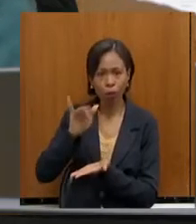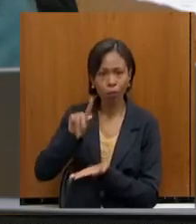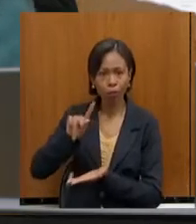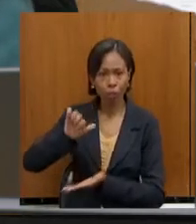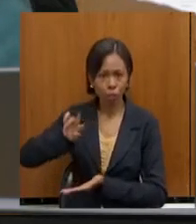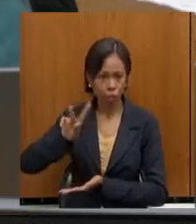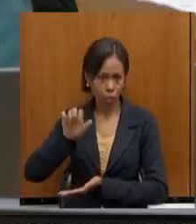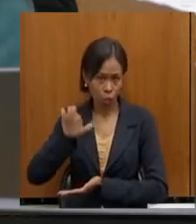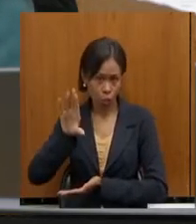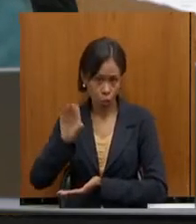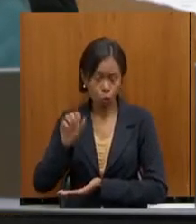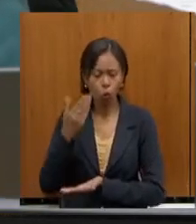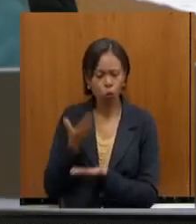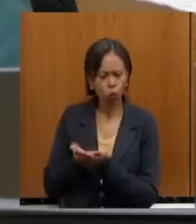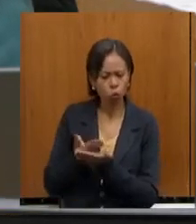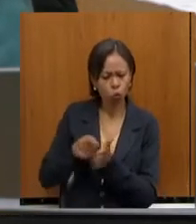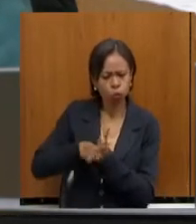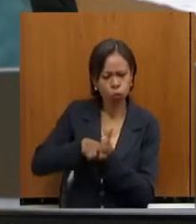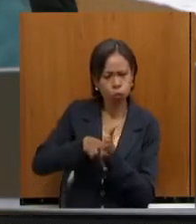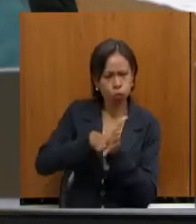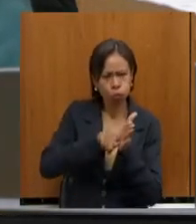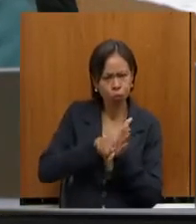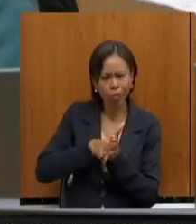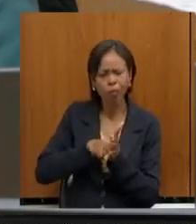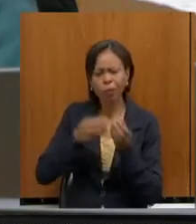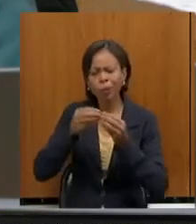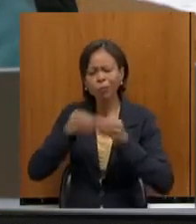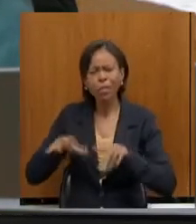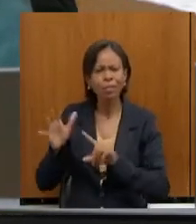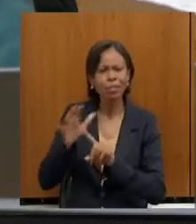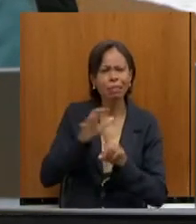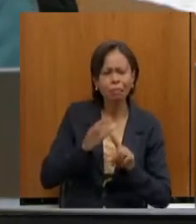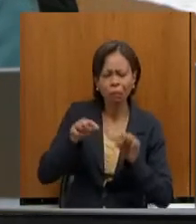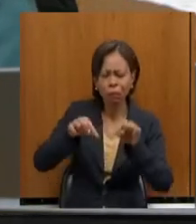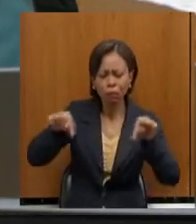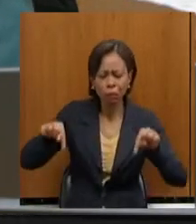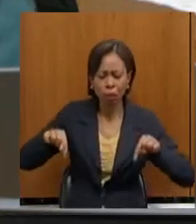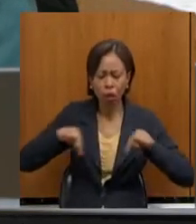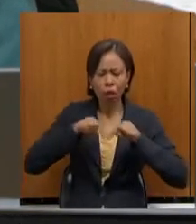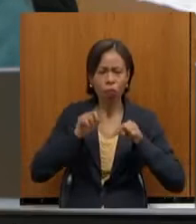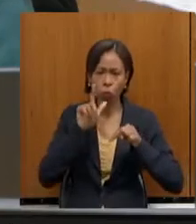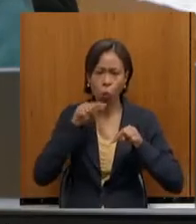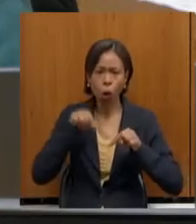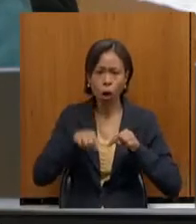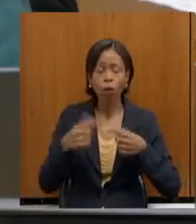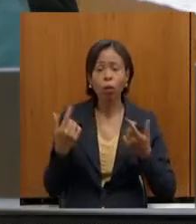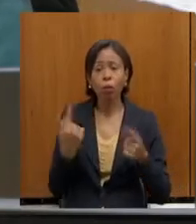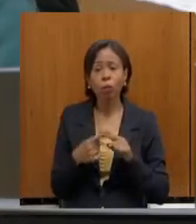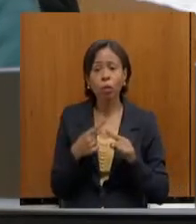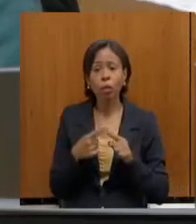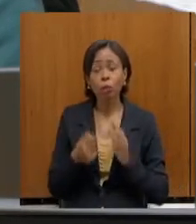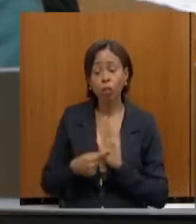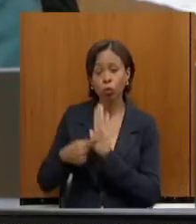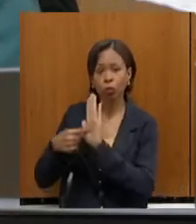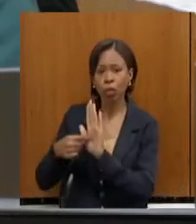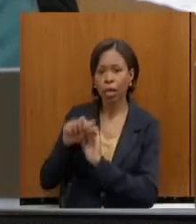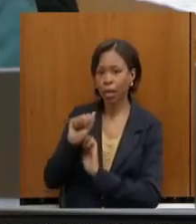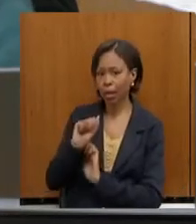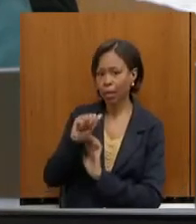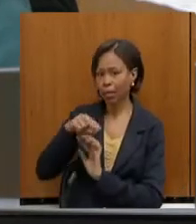o estudo dos impactos econômicos de pressionamento do reservatório para que a gente possa apresentar a anel